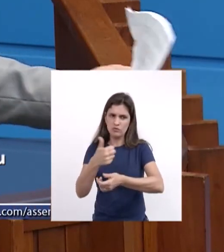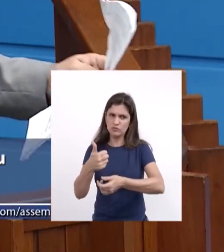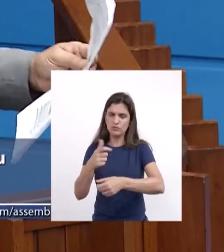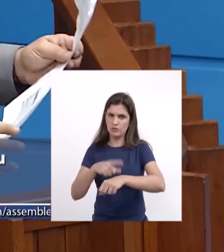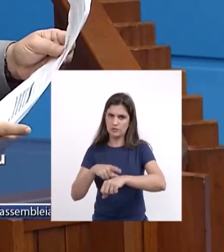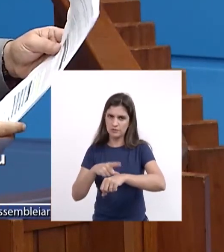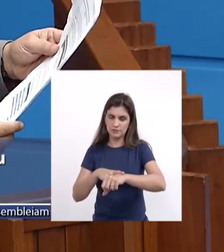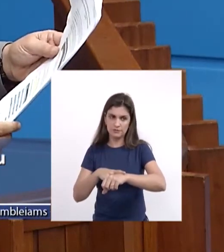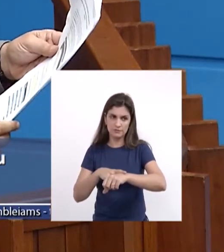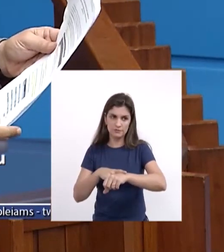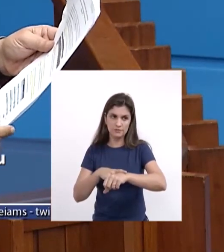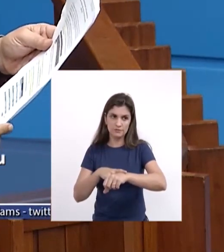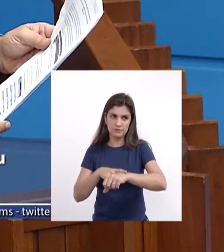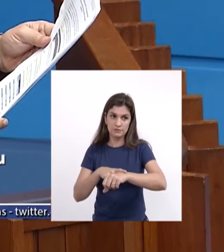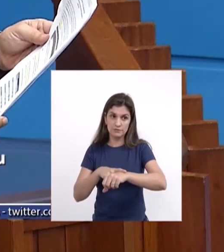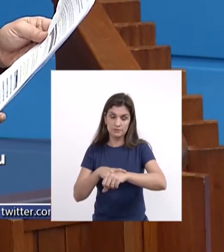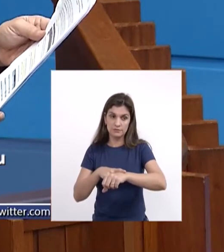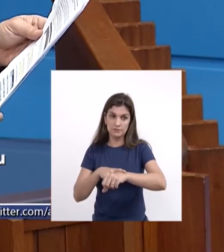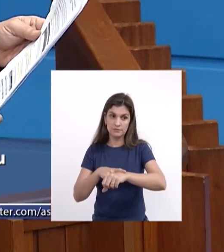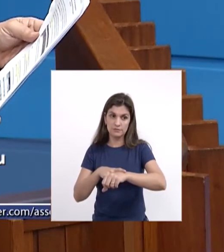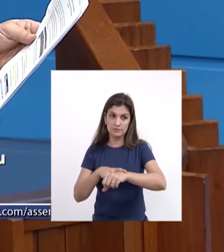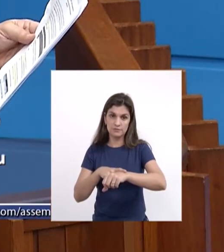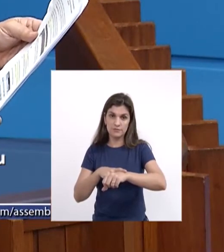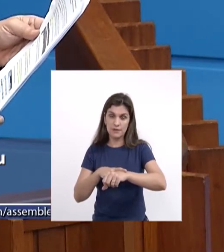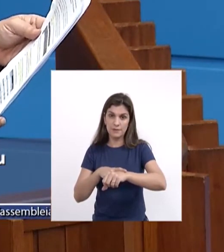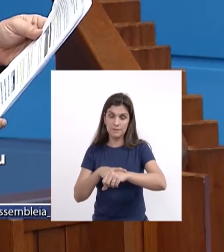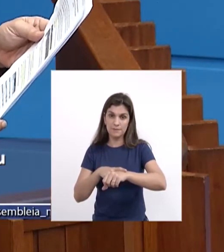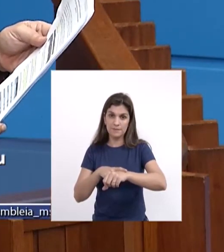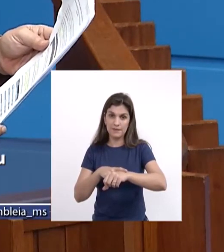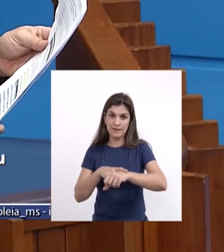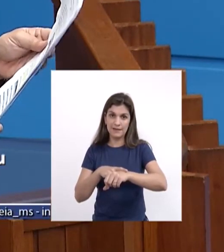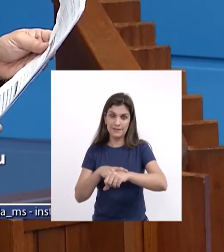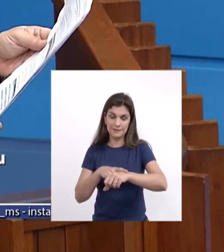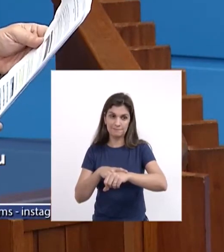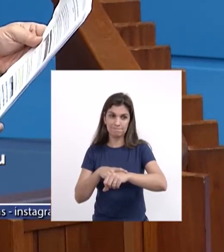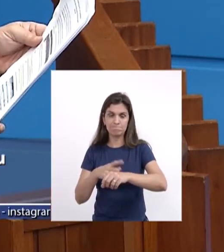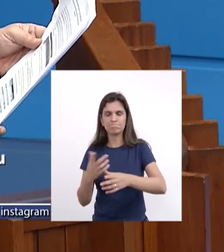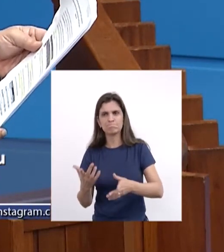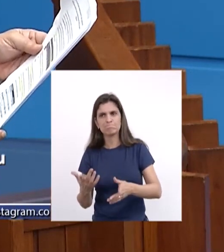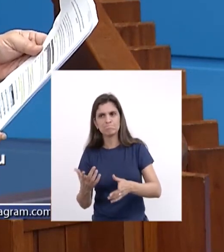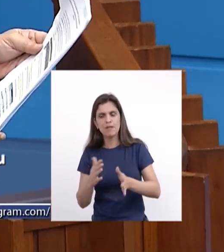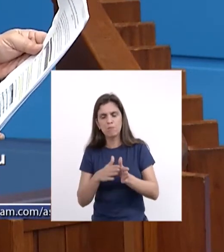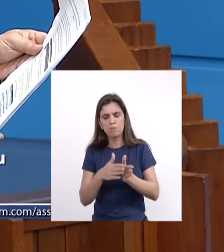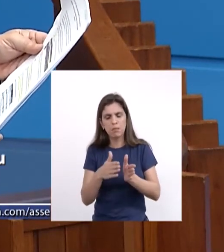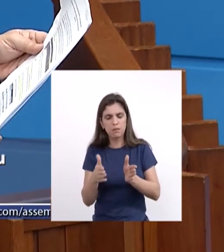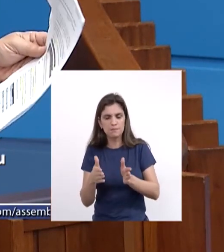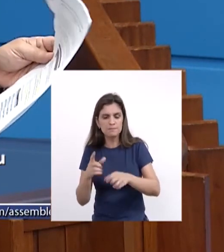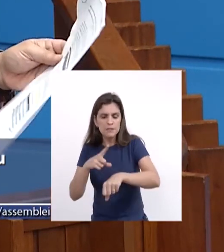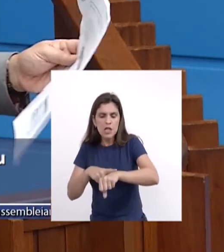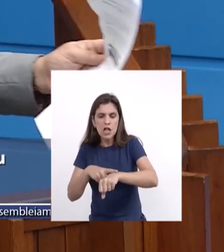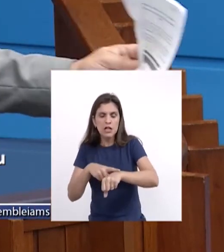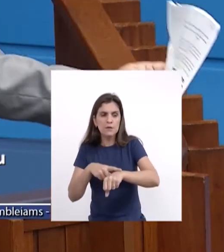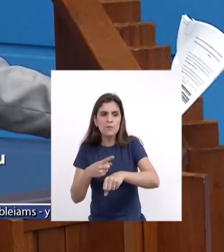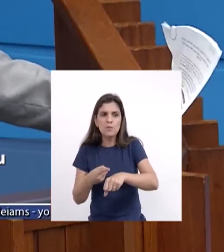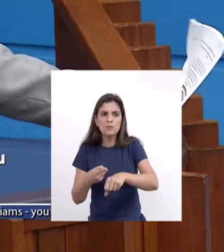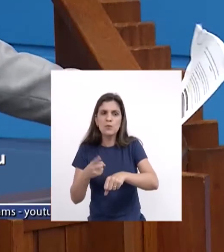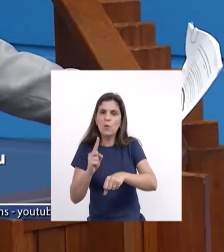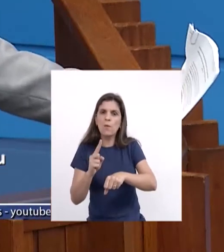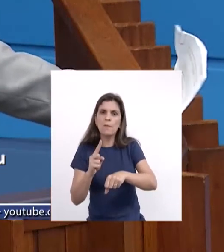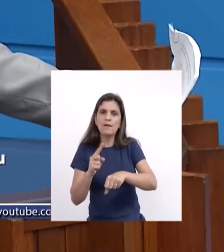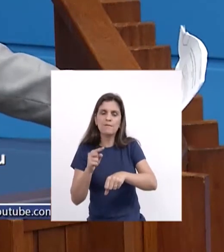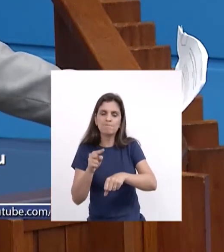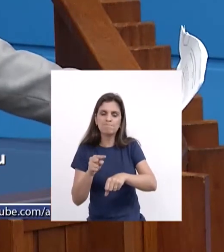preparar. Às 13 horas e 47 minutos, o documento